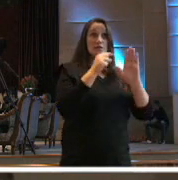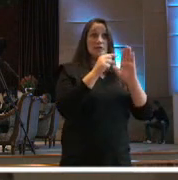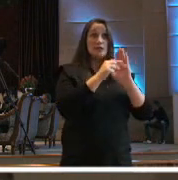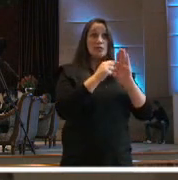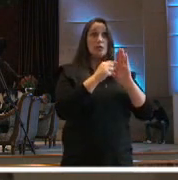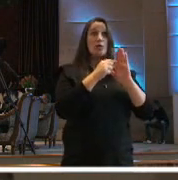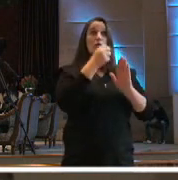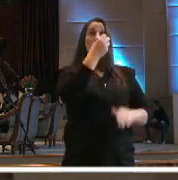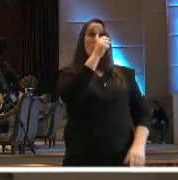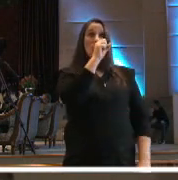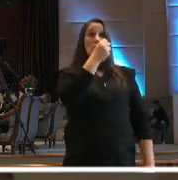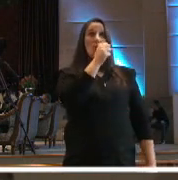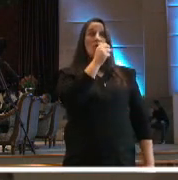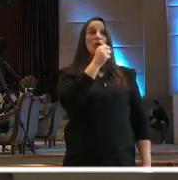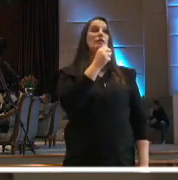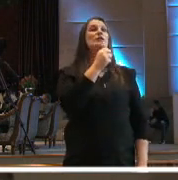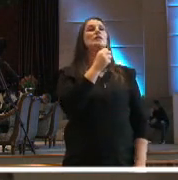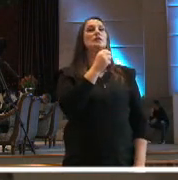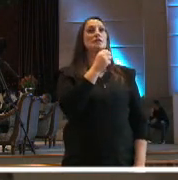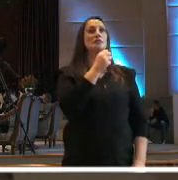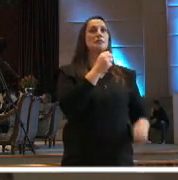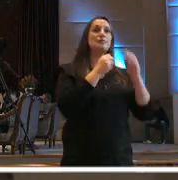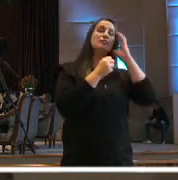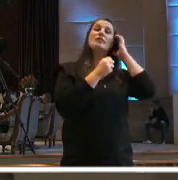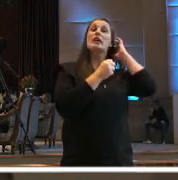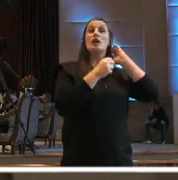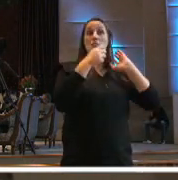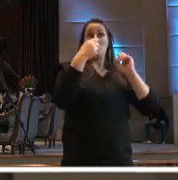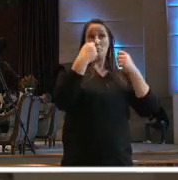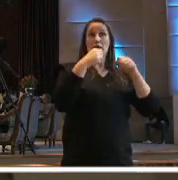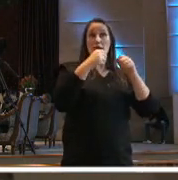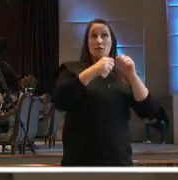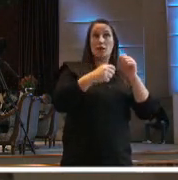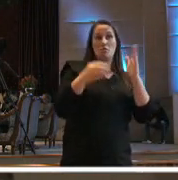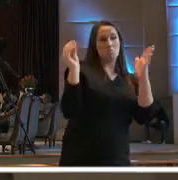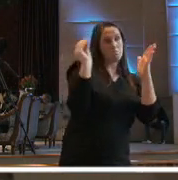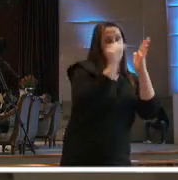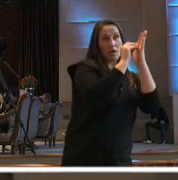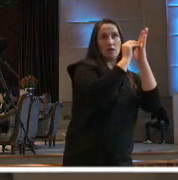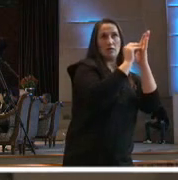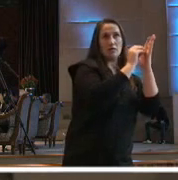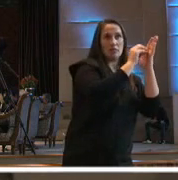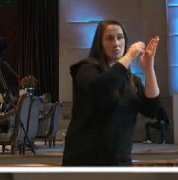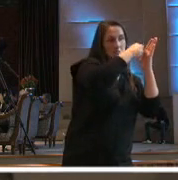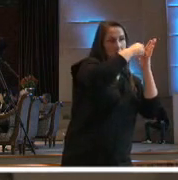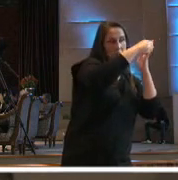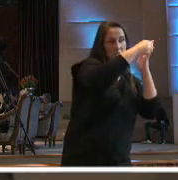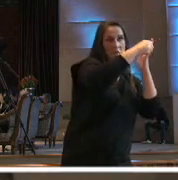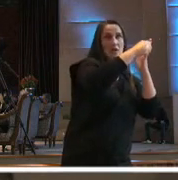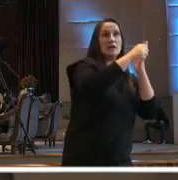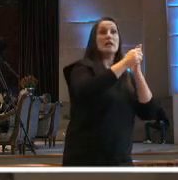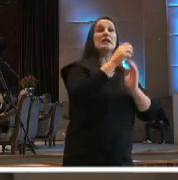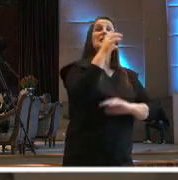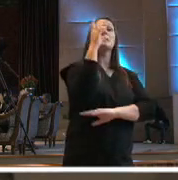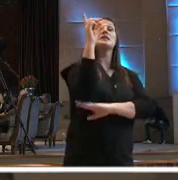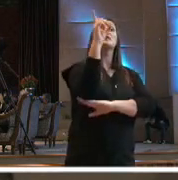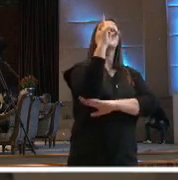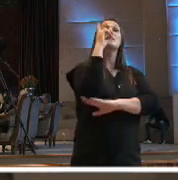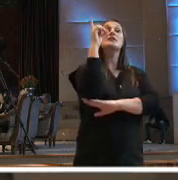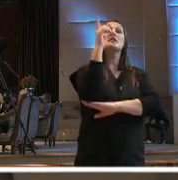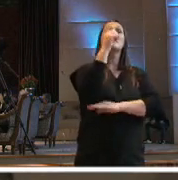Se você não tem esse trecho grifado na Bíblia, você precisa ter. Olha que coisa linda, Davi está